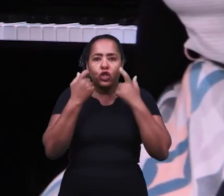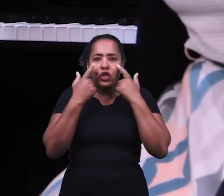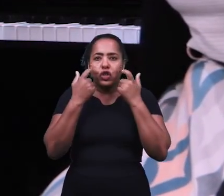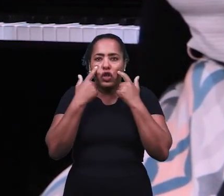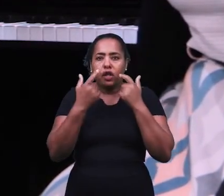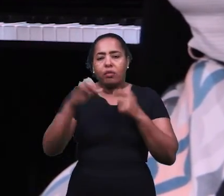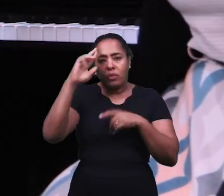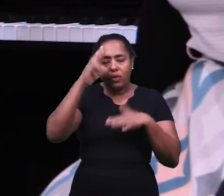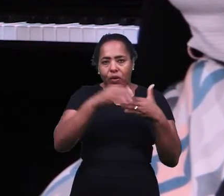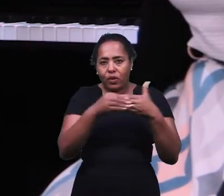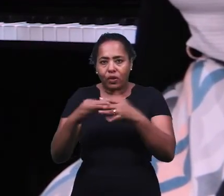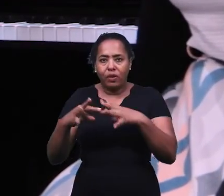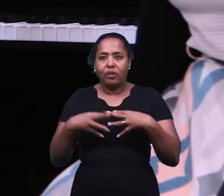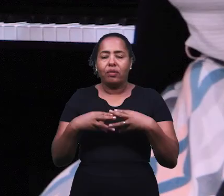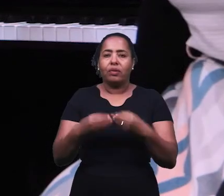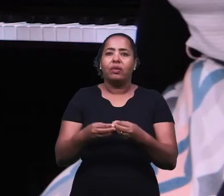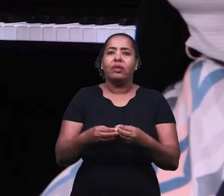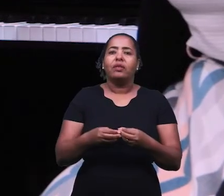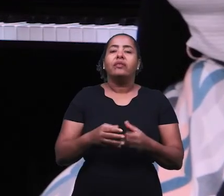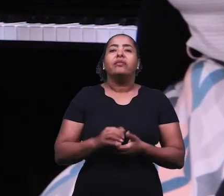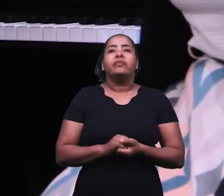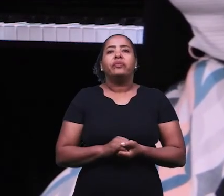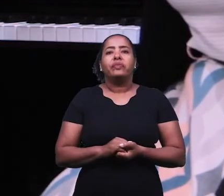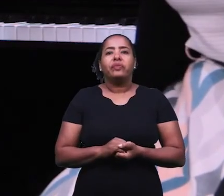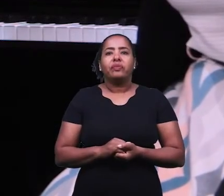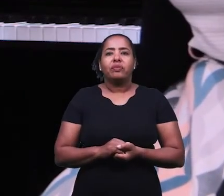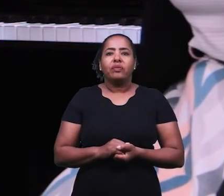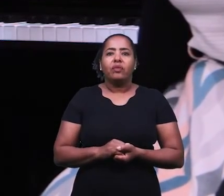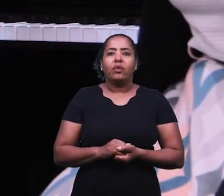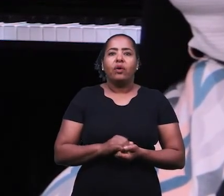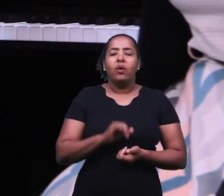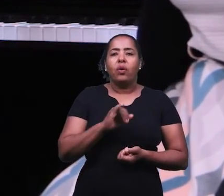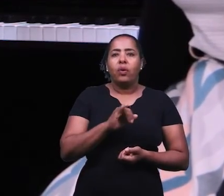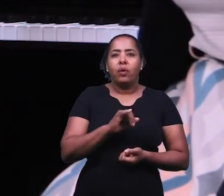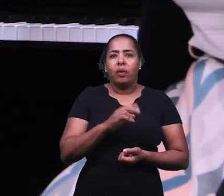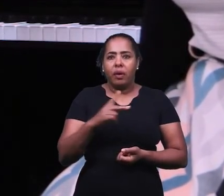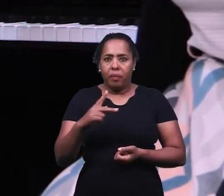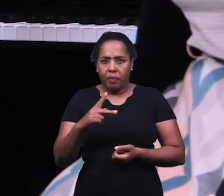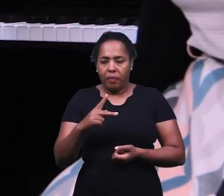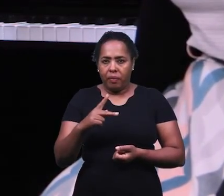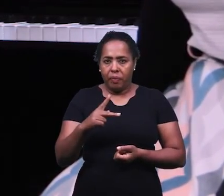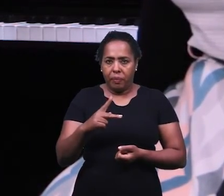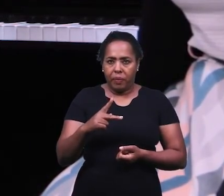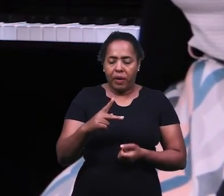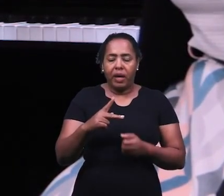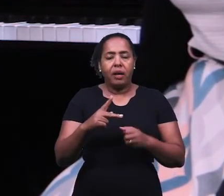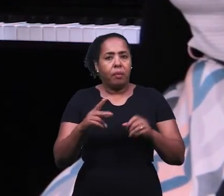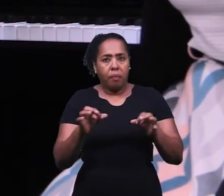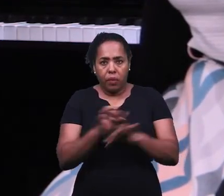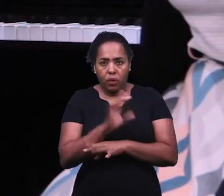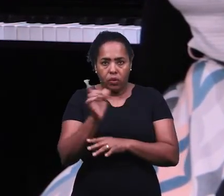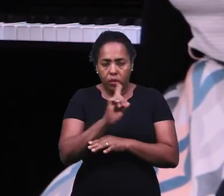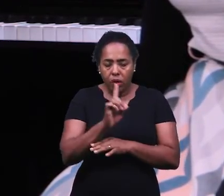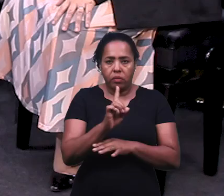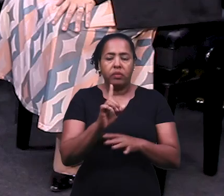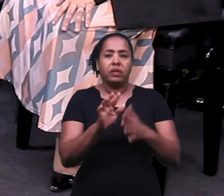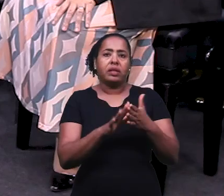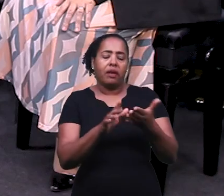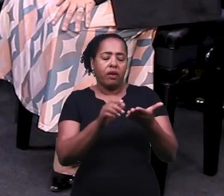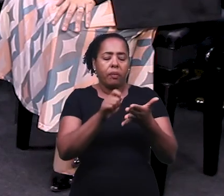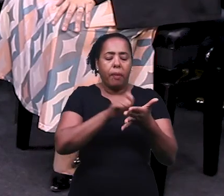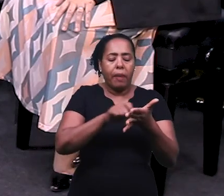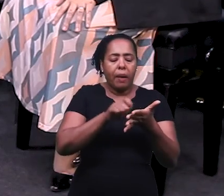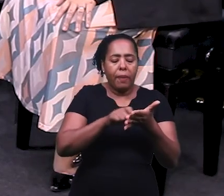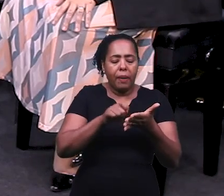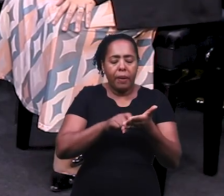falou. É tudo muito, a gente ora bastante para o Senhor direcionar todas as coisas. E o EP não tava com nome ainda. A gente